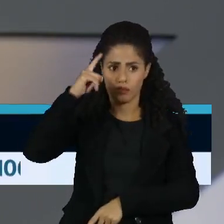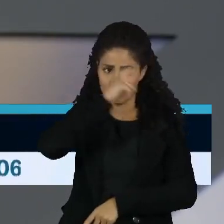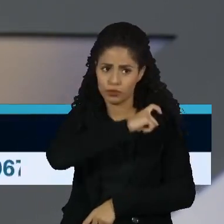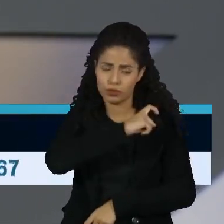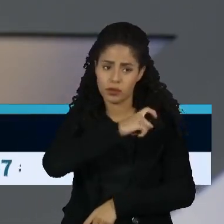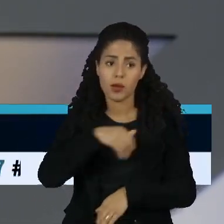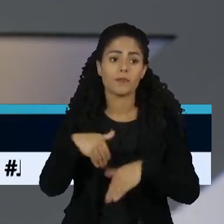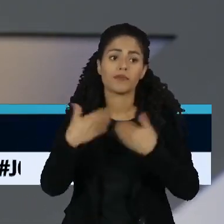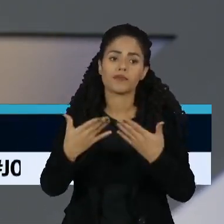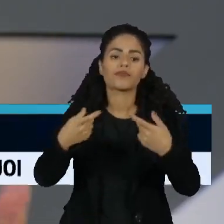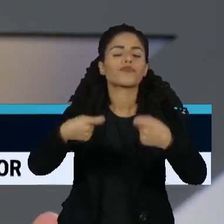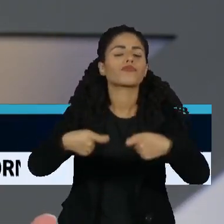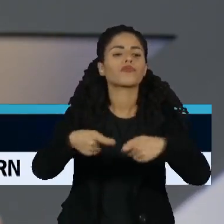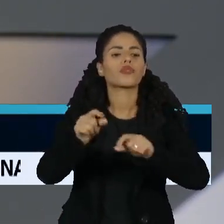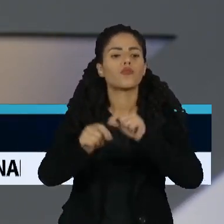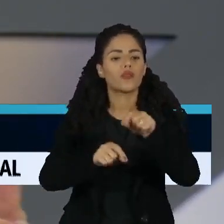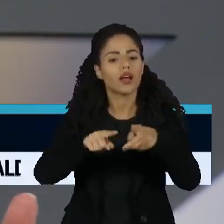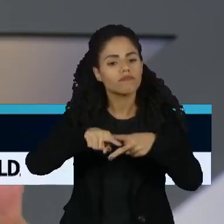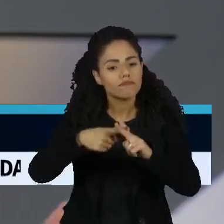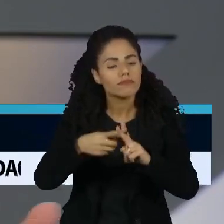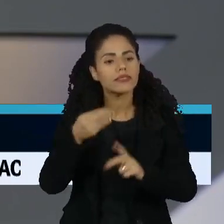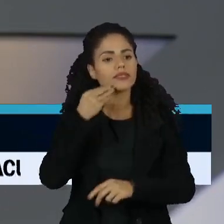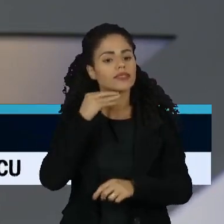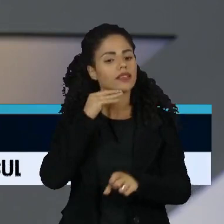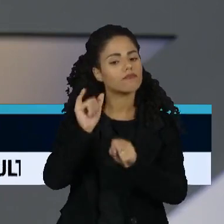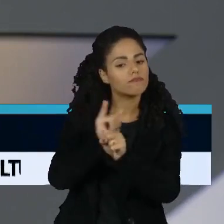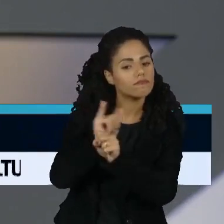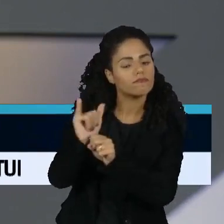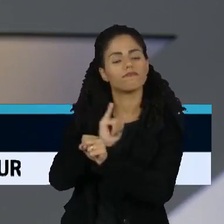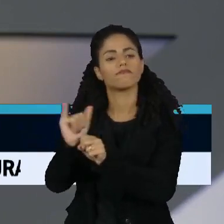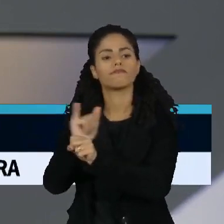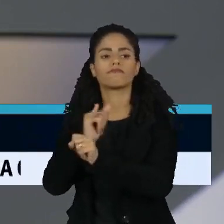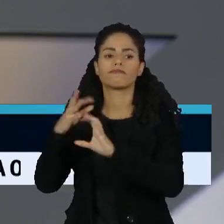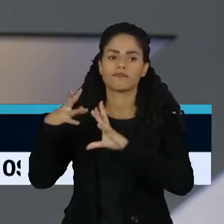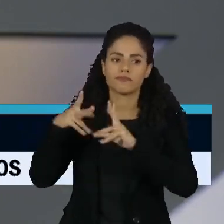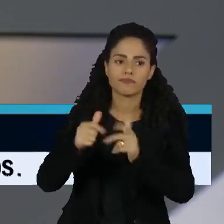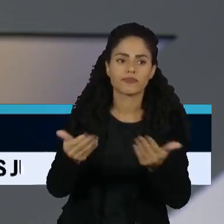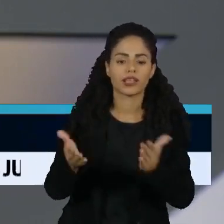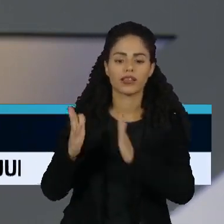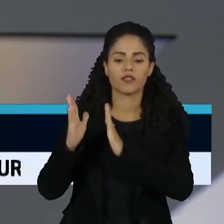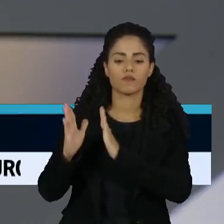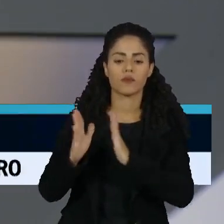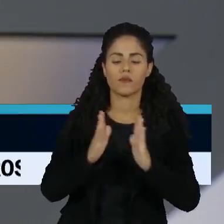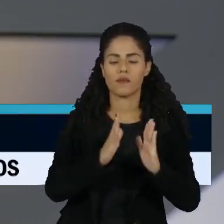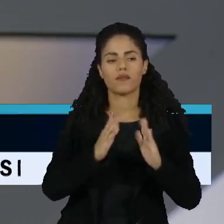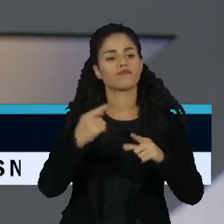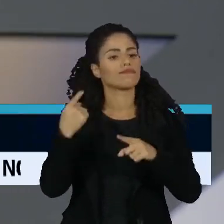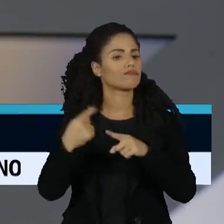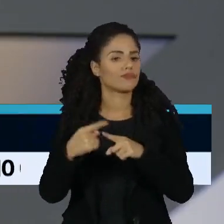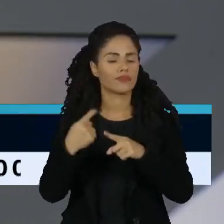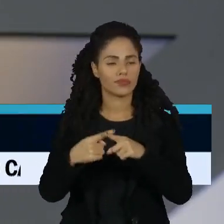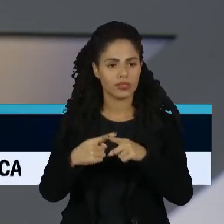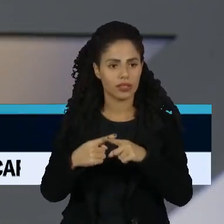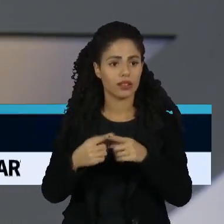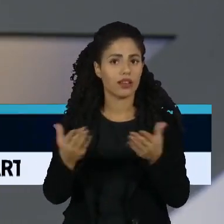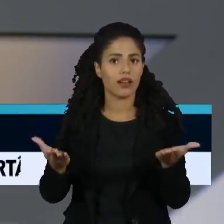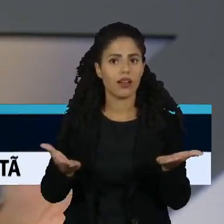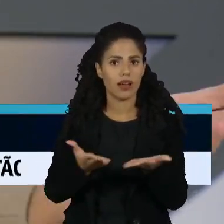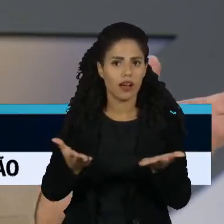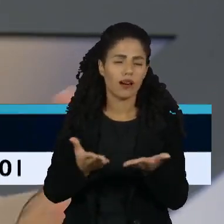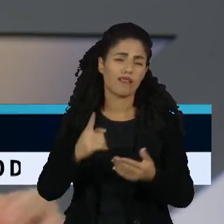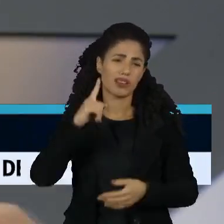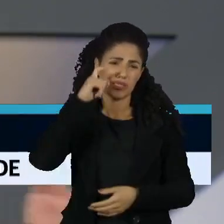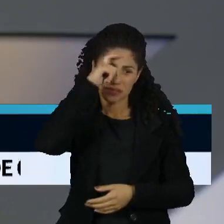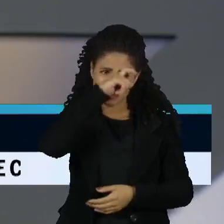então é preciso corrigir tomar as medidas para corrigir esse processo porque ele joga muito mal pra